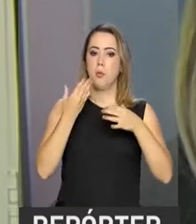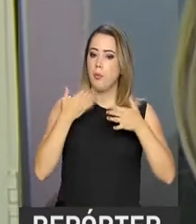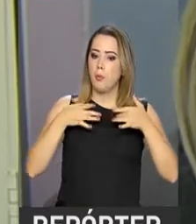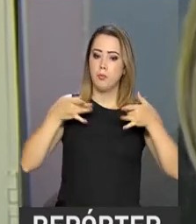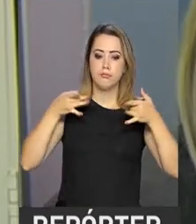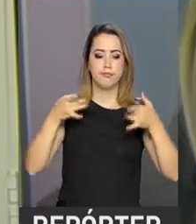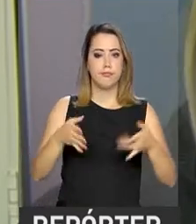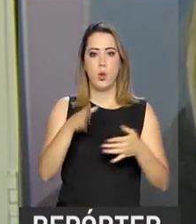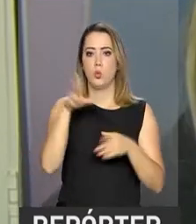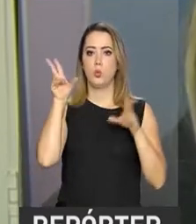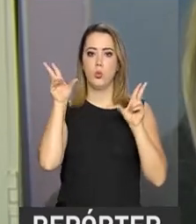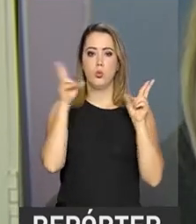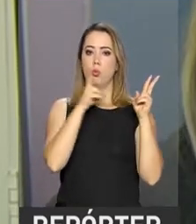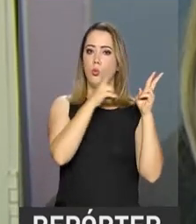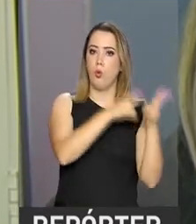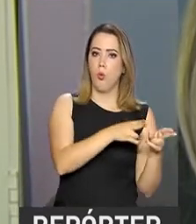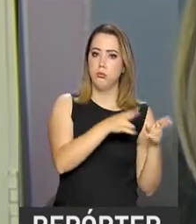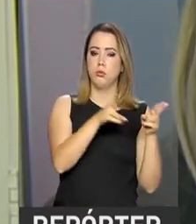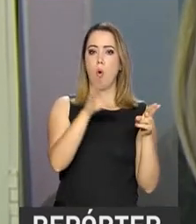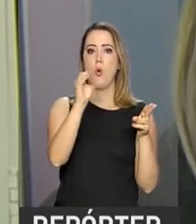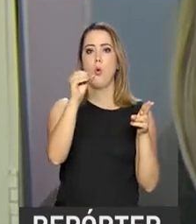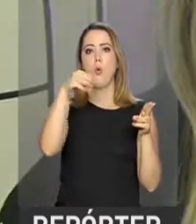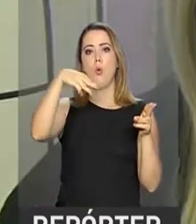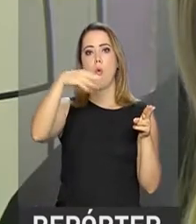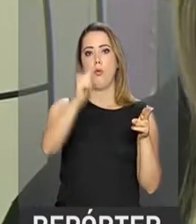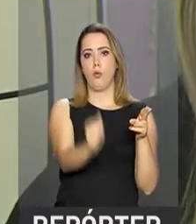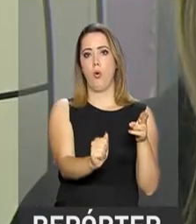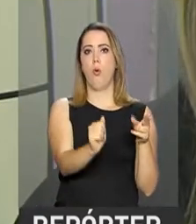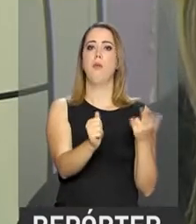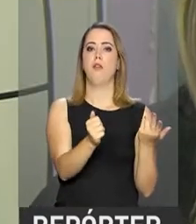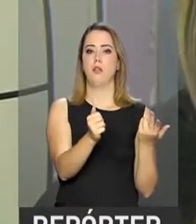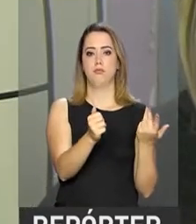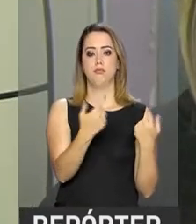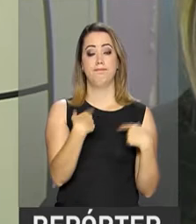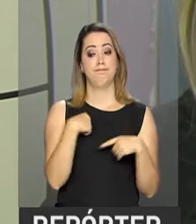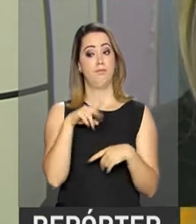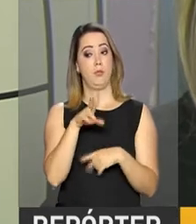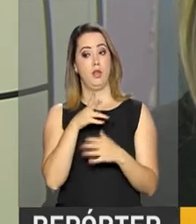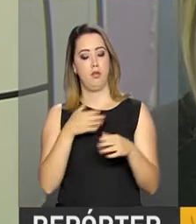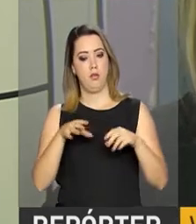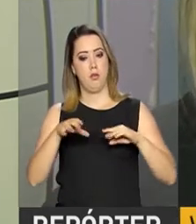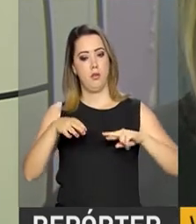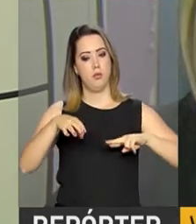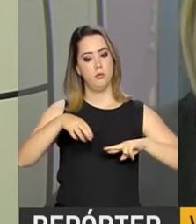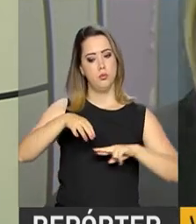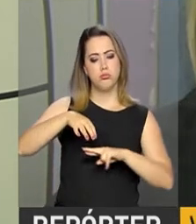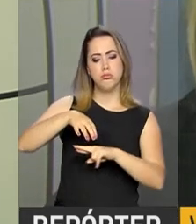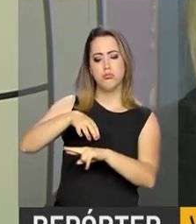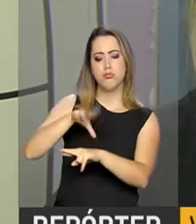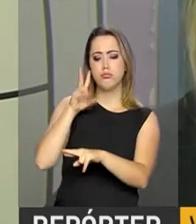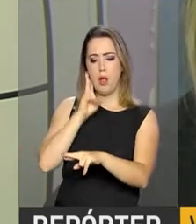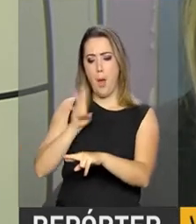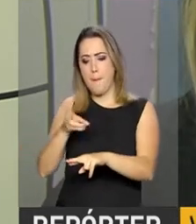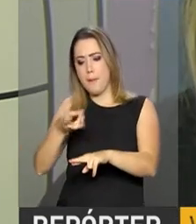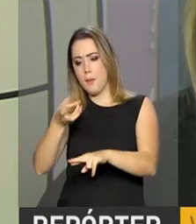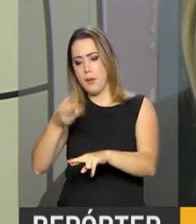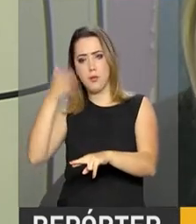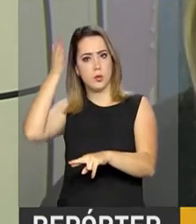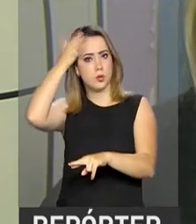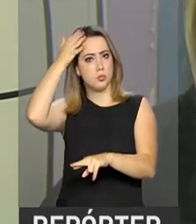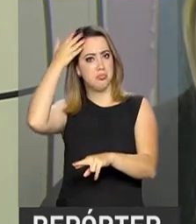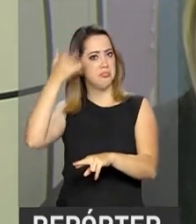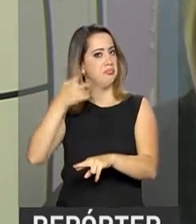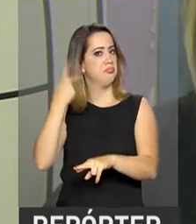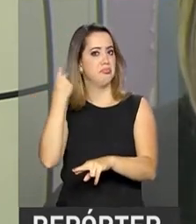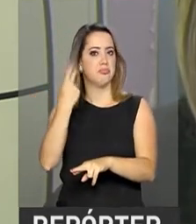para o alívio da mãe foi só um susto ele fez é tomografia fez a ressonância tá tudo normal e